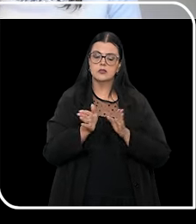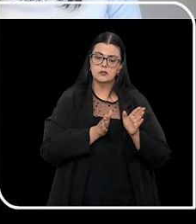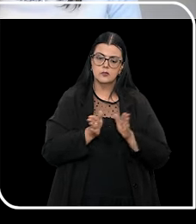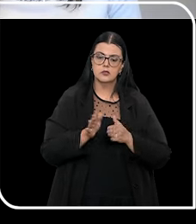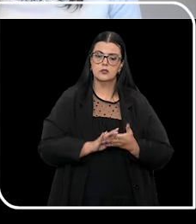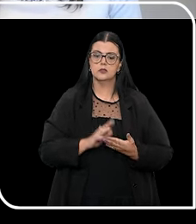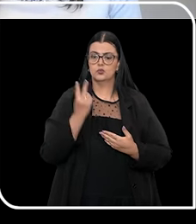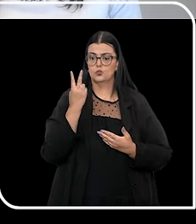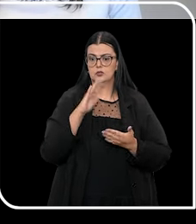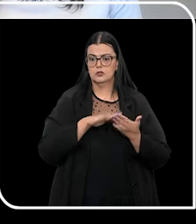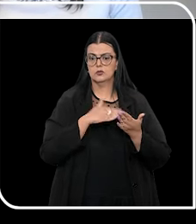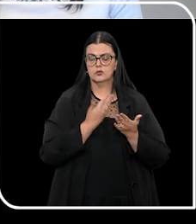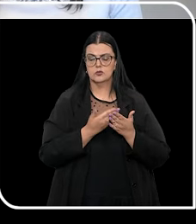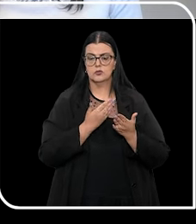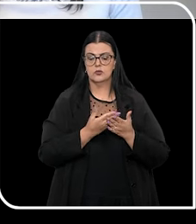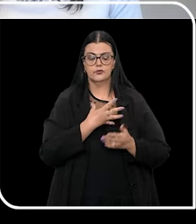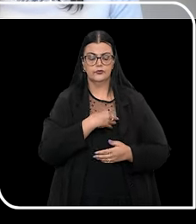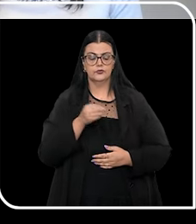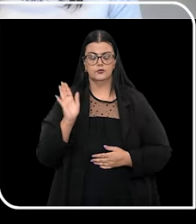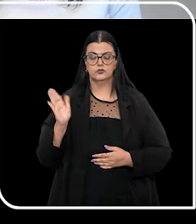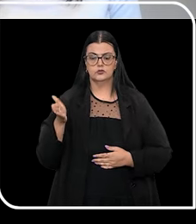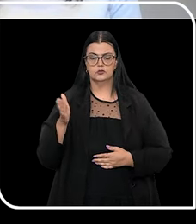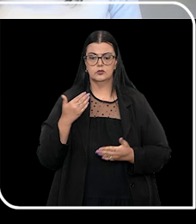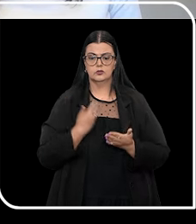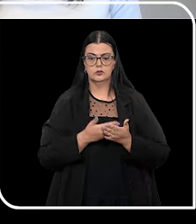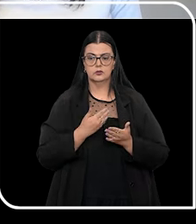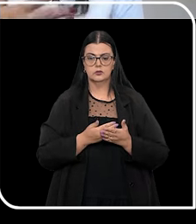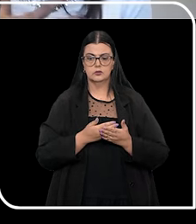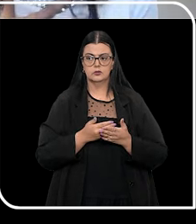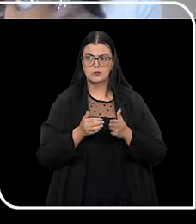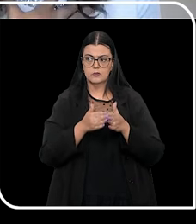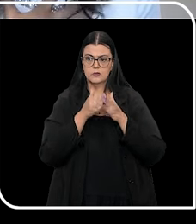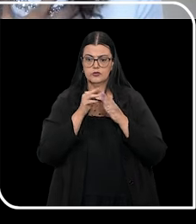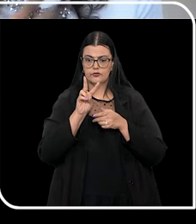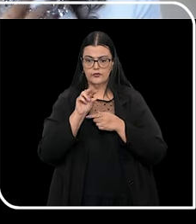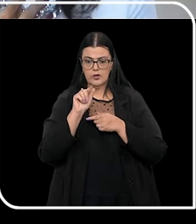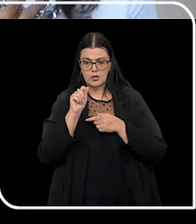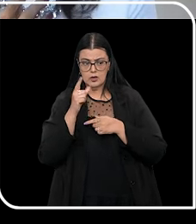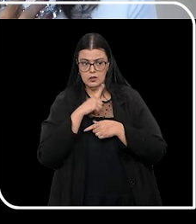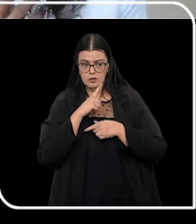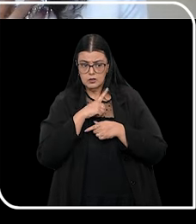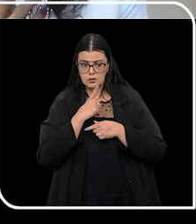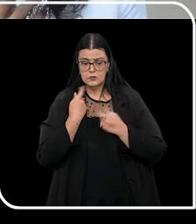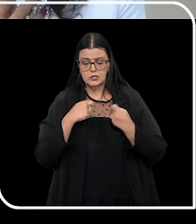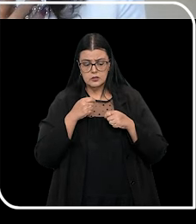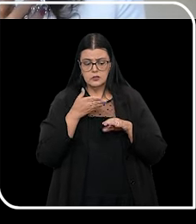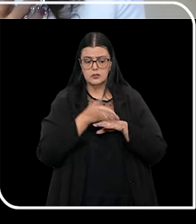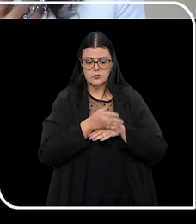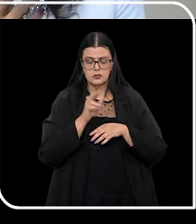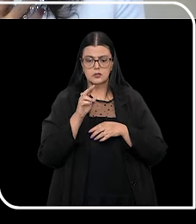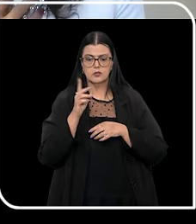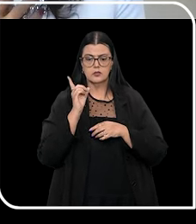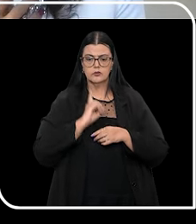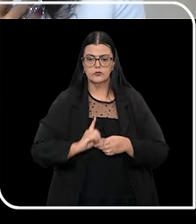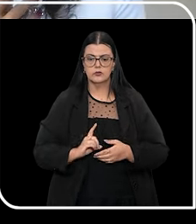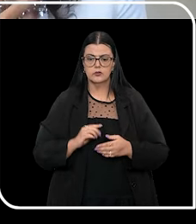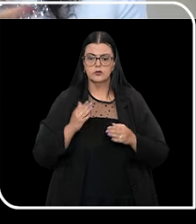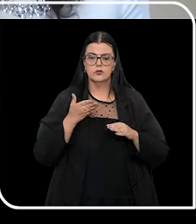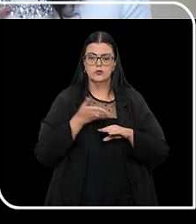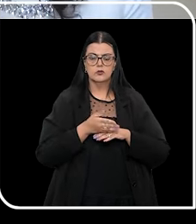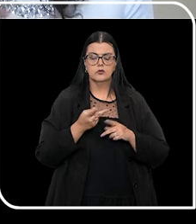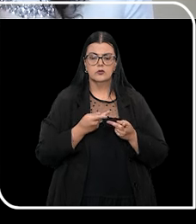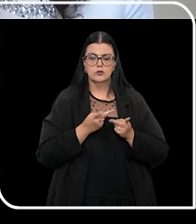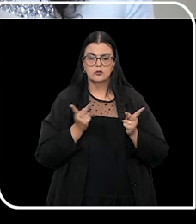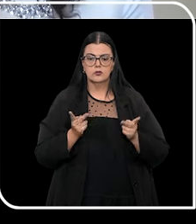né as duas escolas que as minhas filhas já estudaram eh eu que pedi as vagas para deficiente nunca tiveram né quando eu fui visitar a